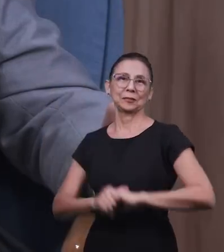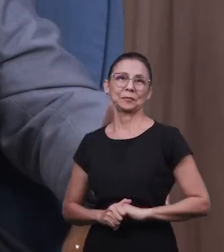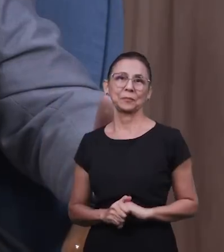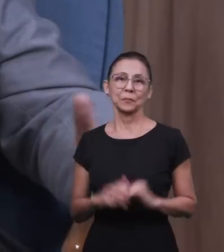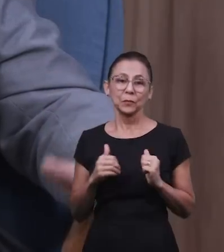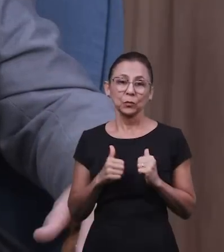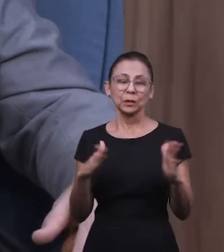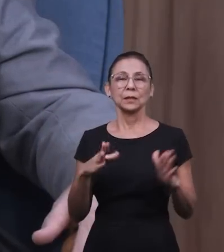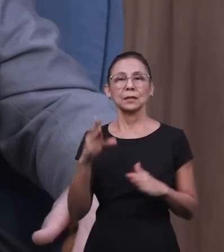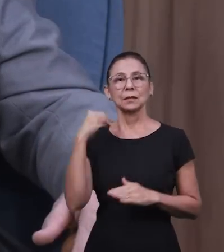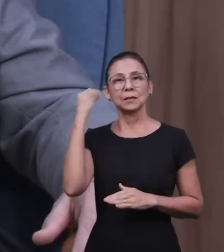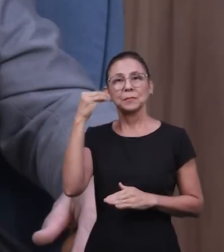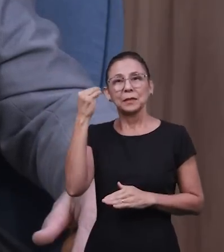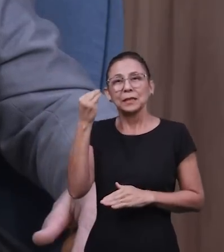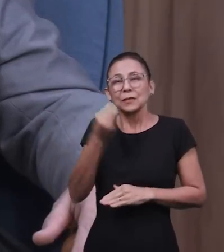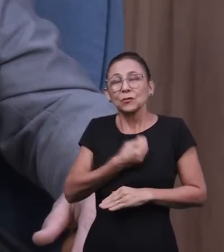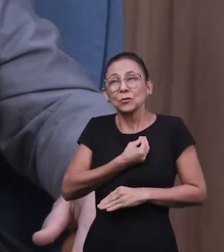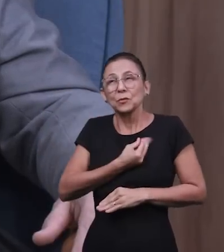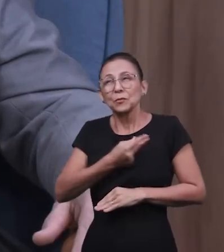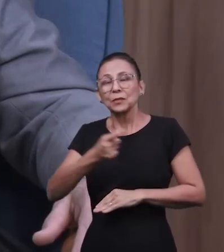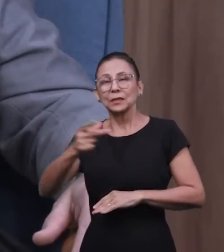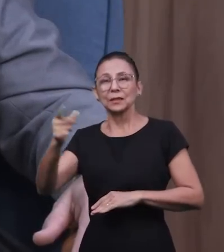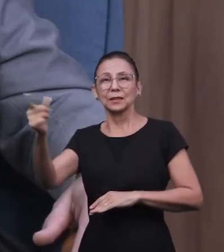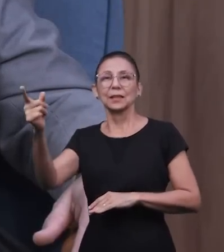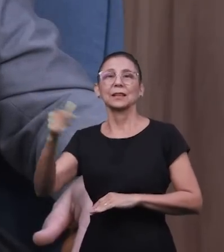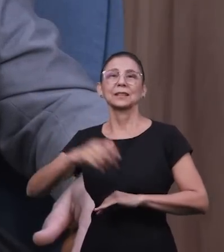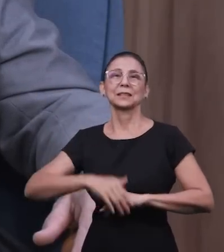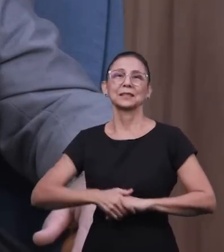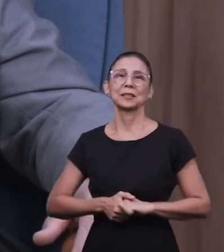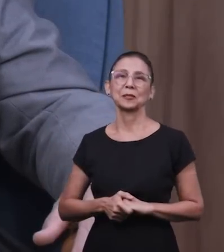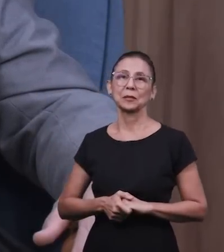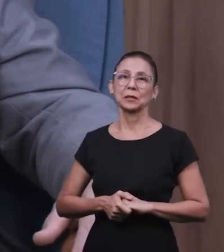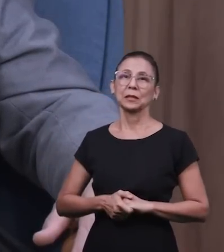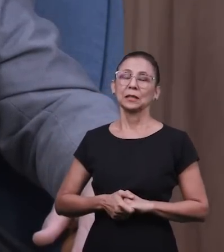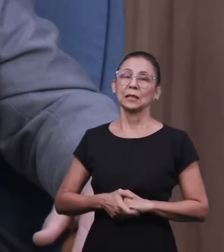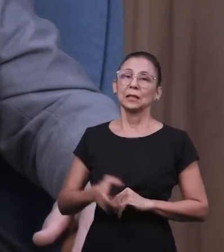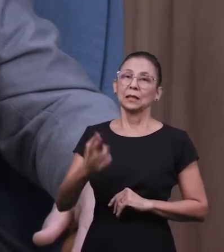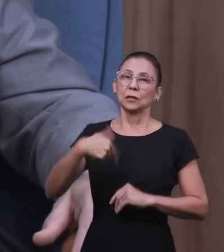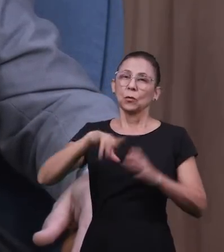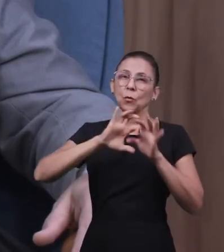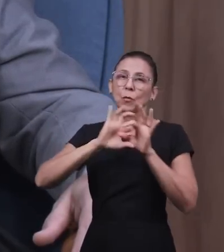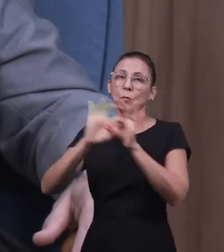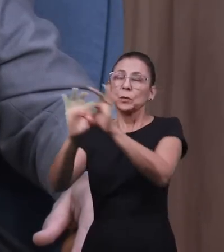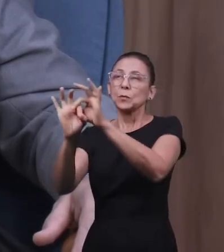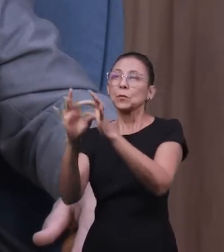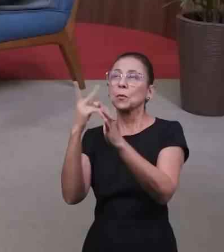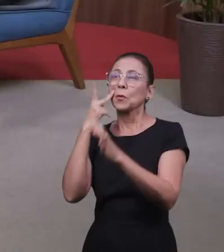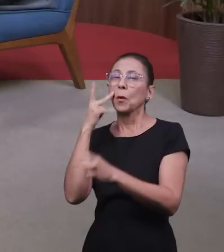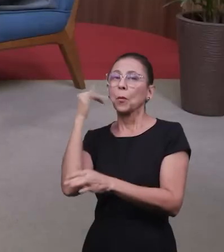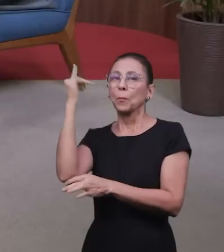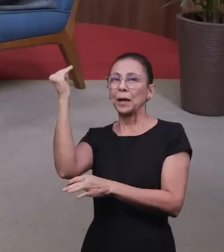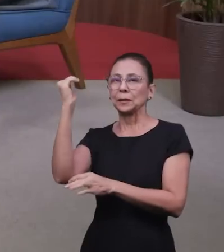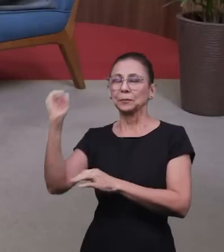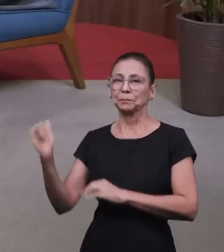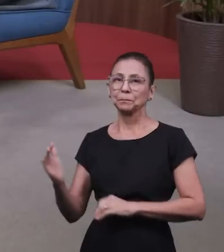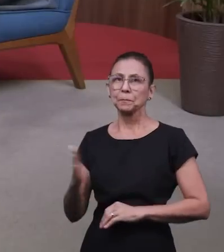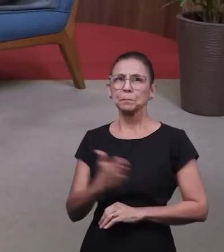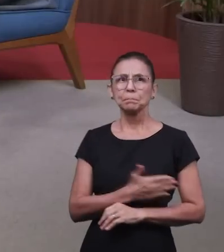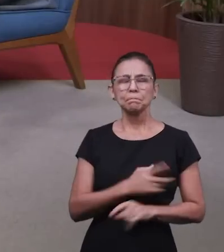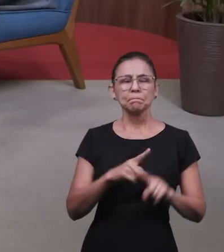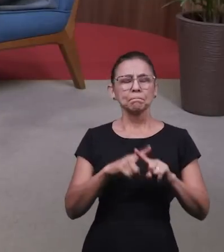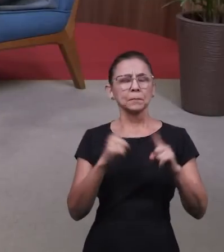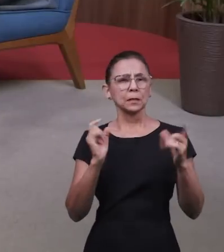início da experiência da eternidade de Deus, vivendo em comunhão total com o Pai. Mas